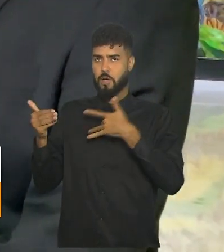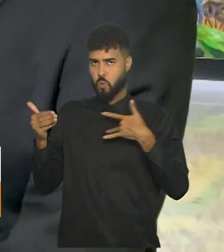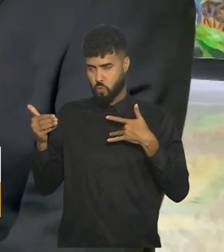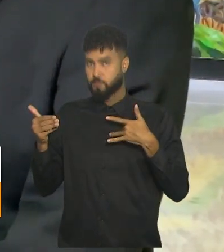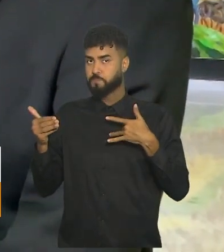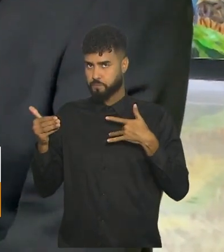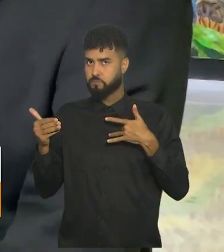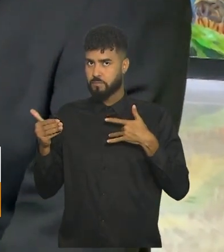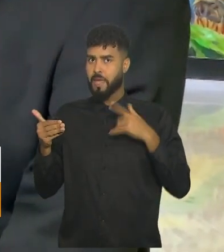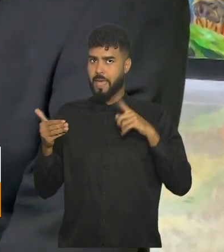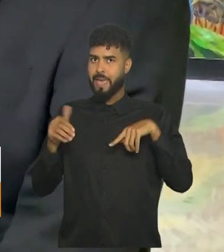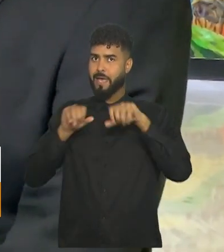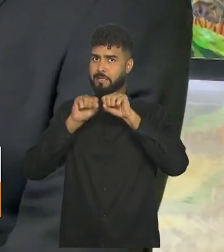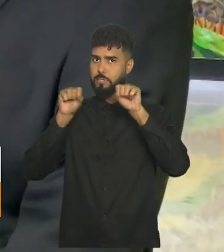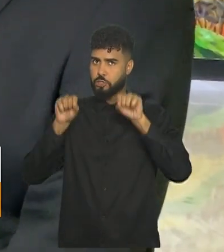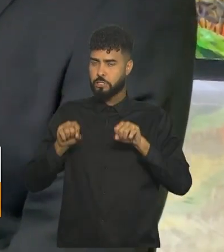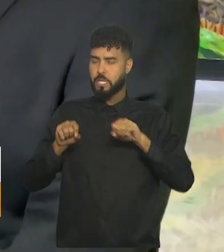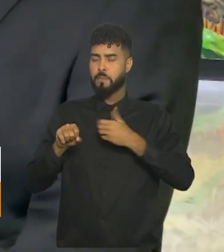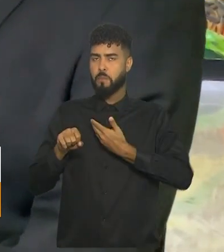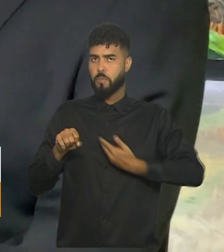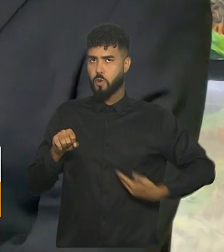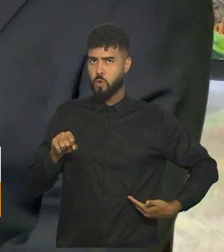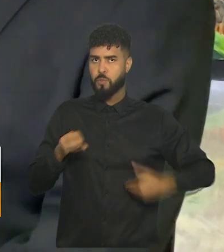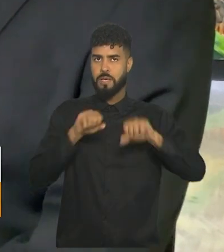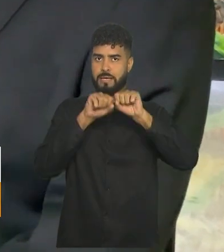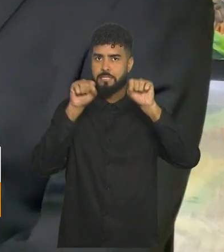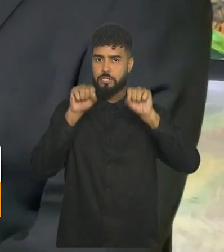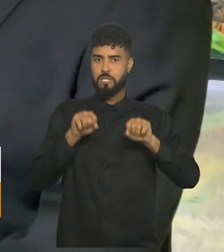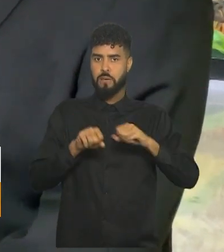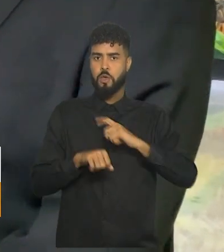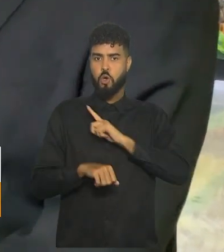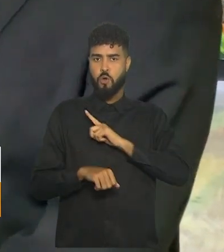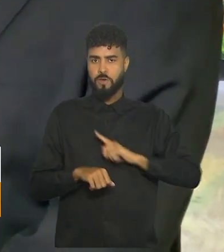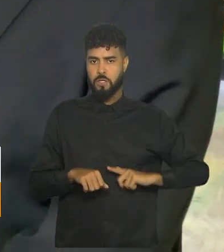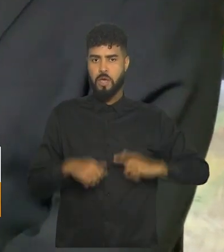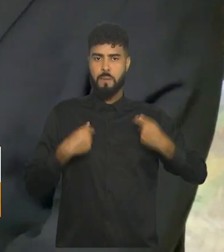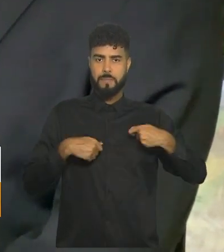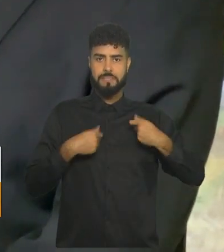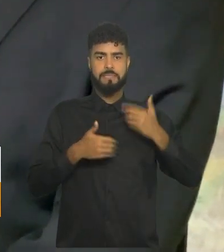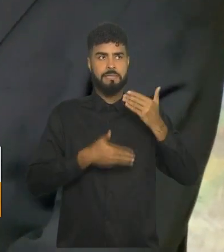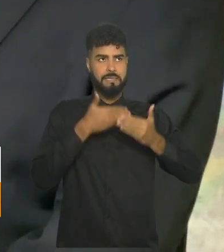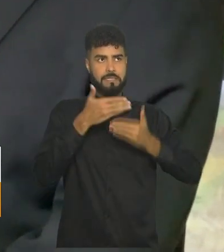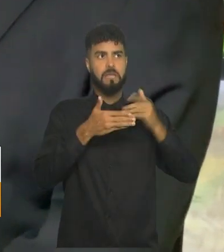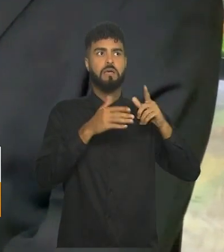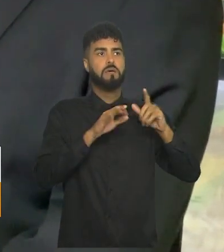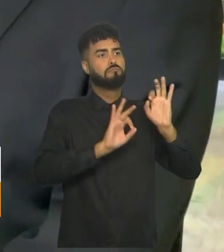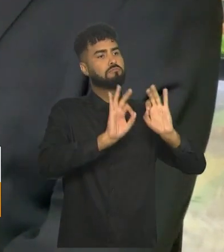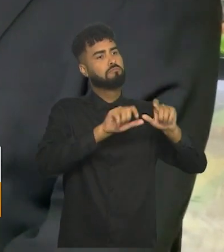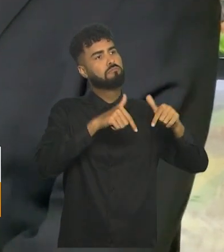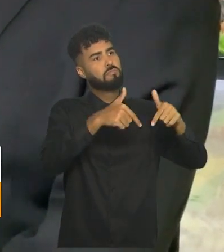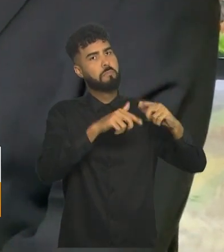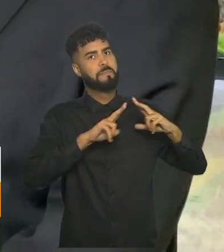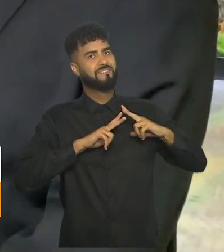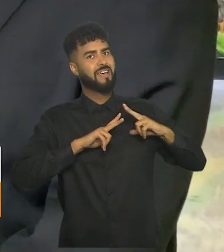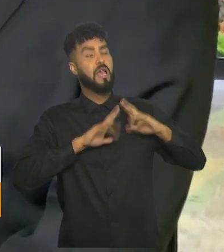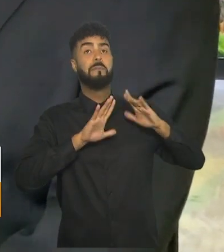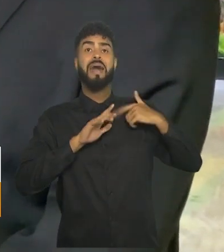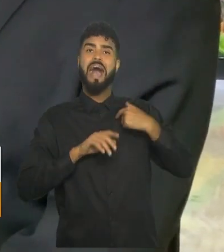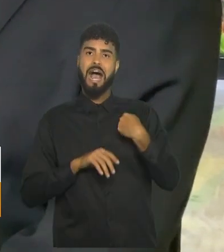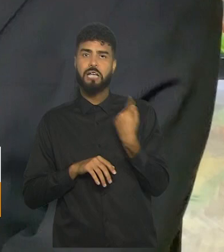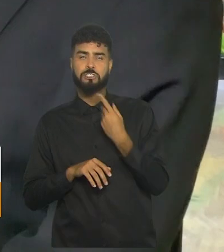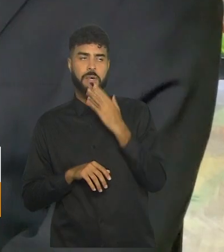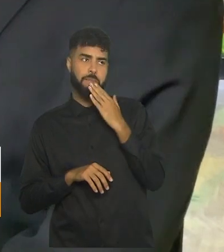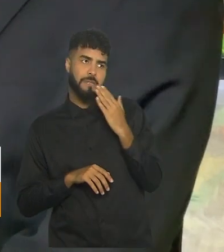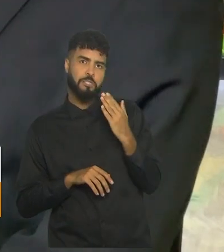um sistema público, um sistema governamental que goza de presunção, mas obviamente nós pedimos aos governadores, via